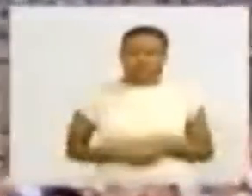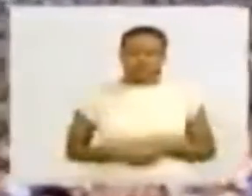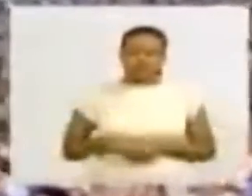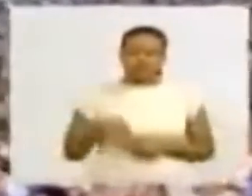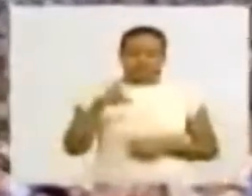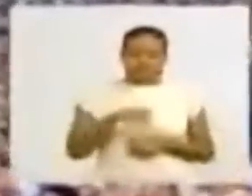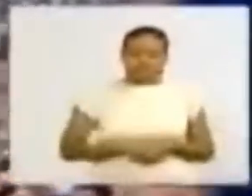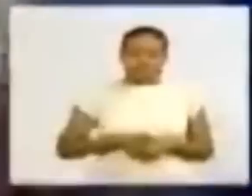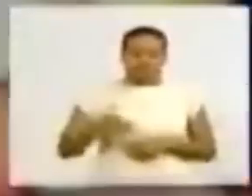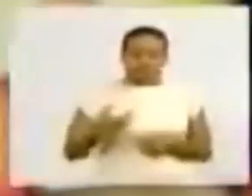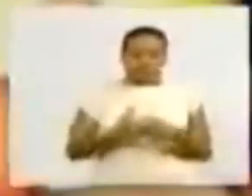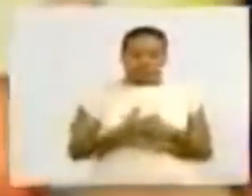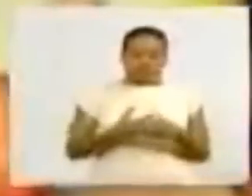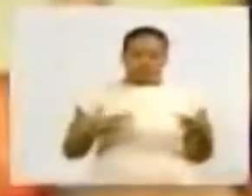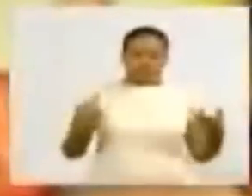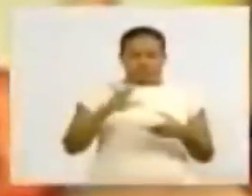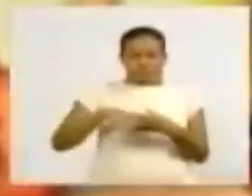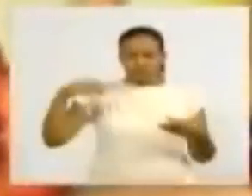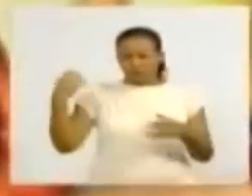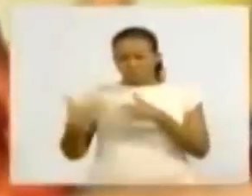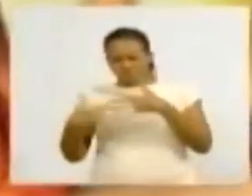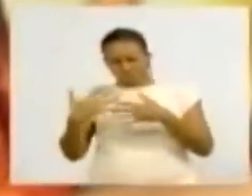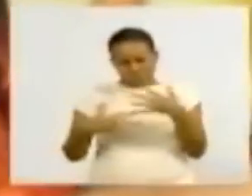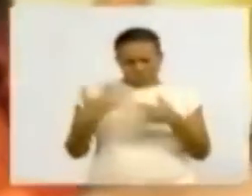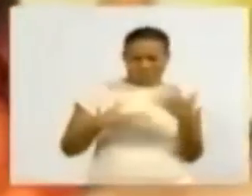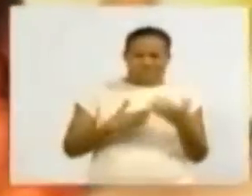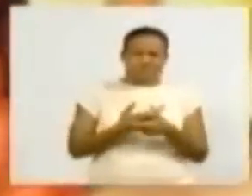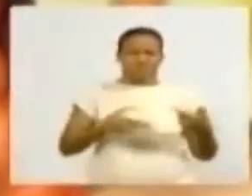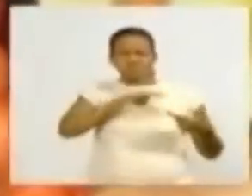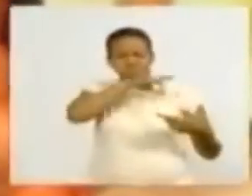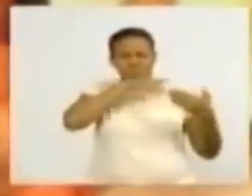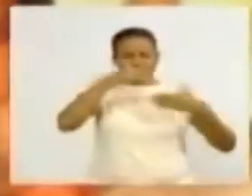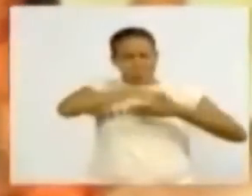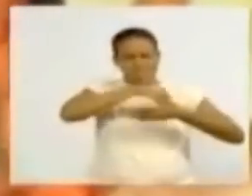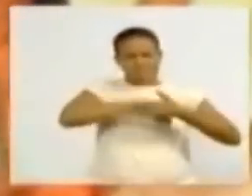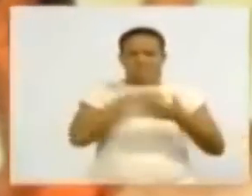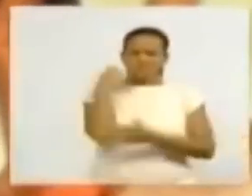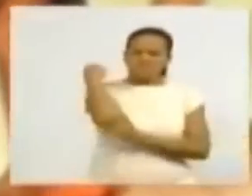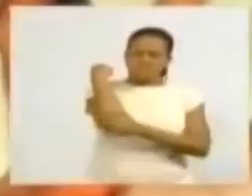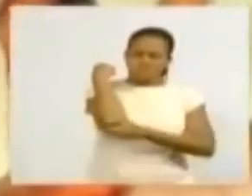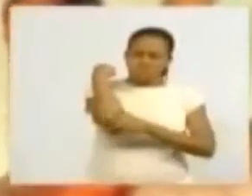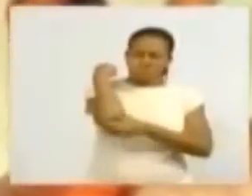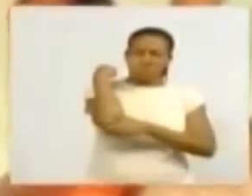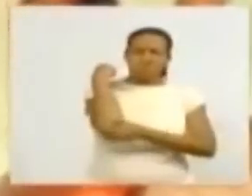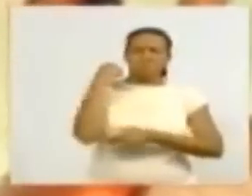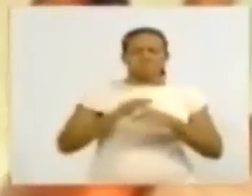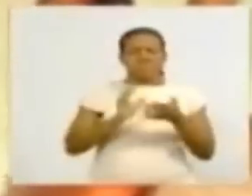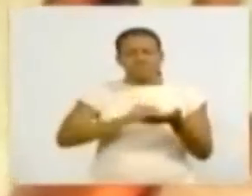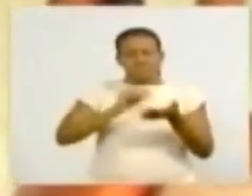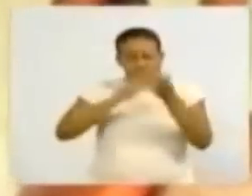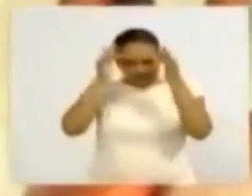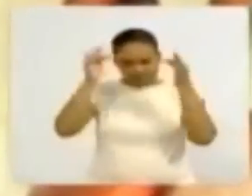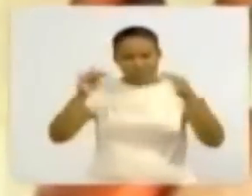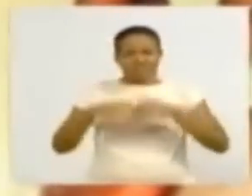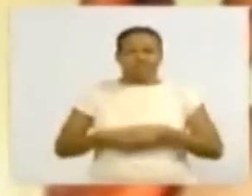Quando você precisa enfrentar as picuinhas da sua alma, as suas mesquinharias, os seus ciúmes, as suas infidelidades, as